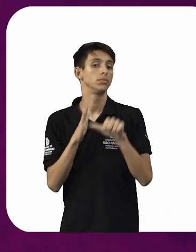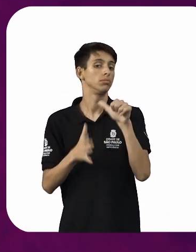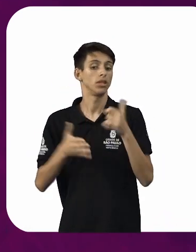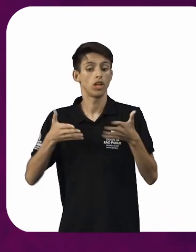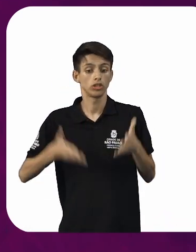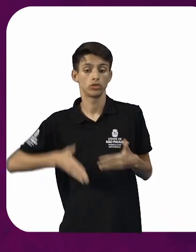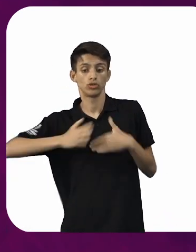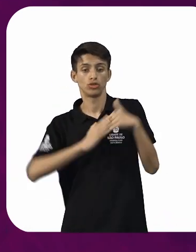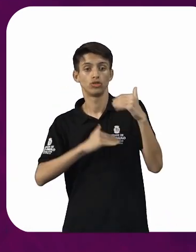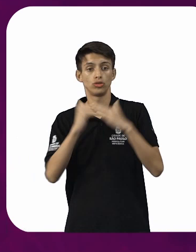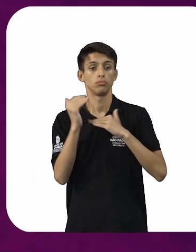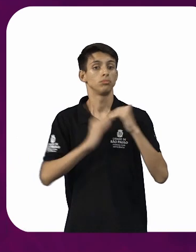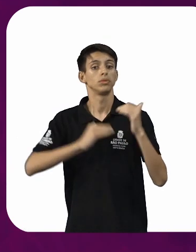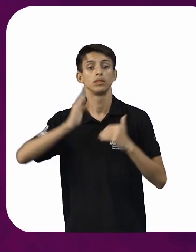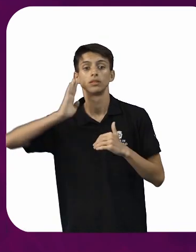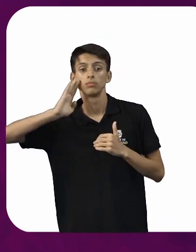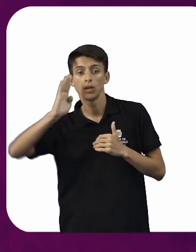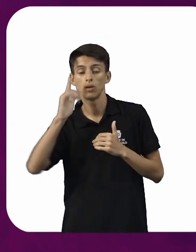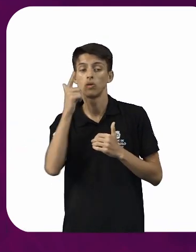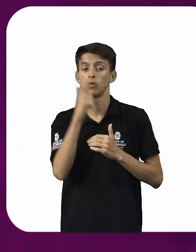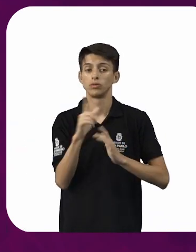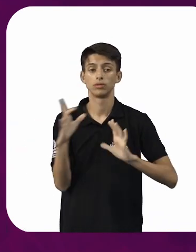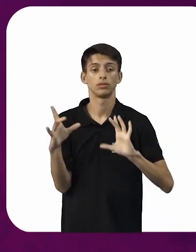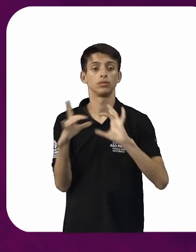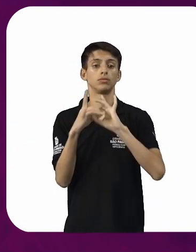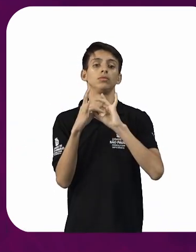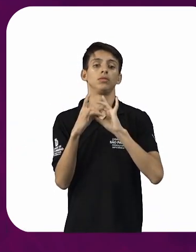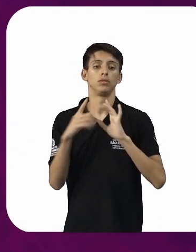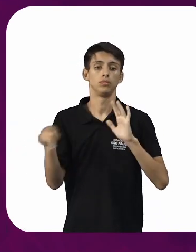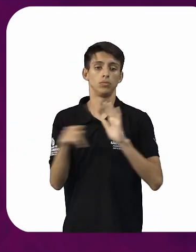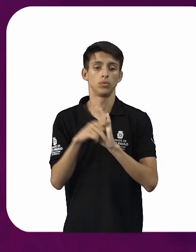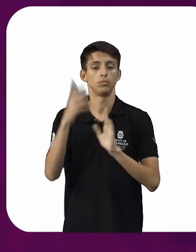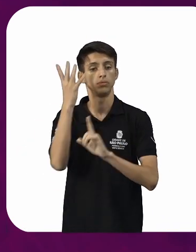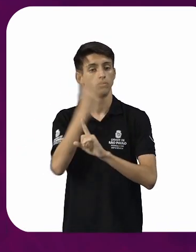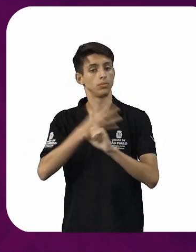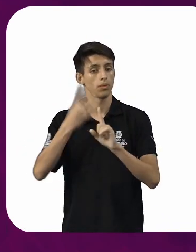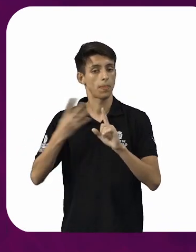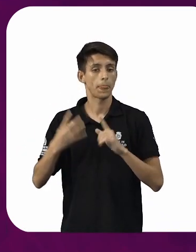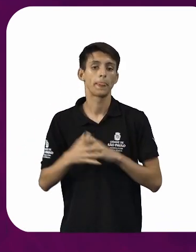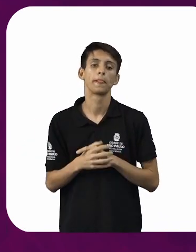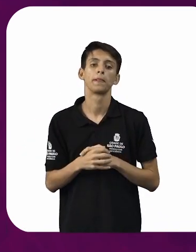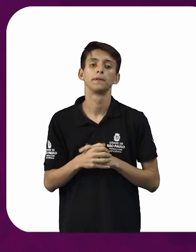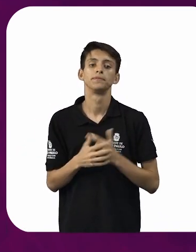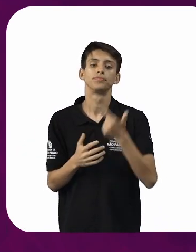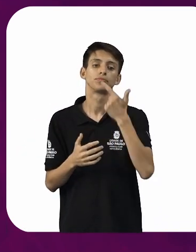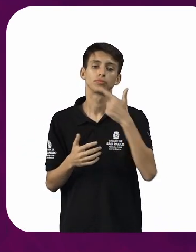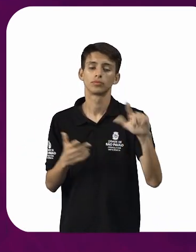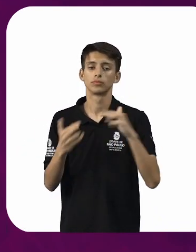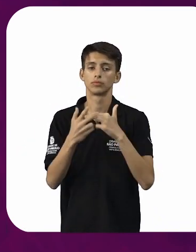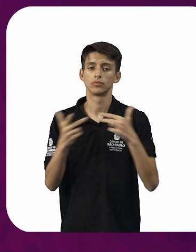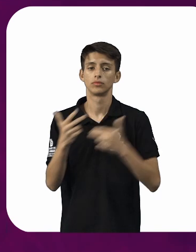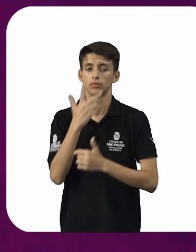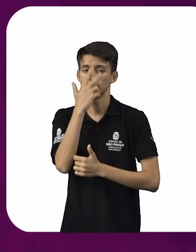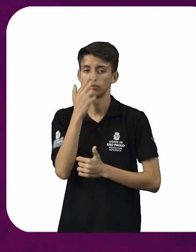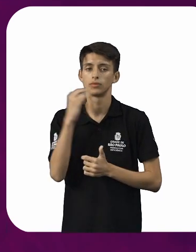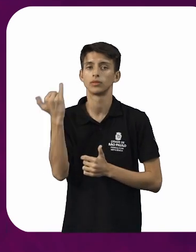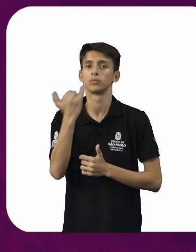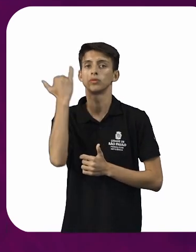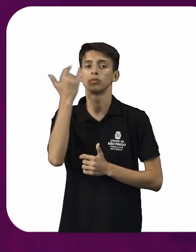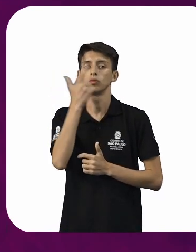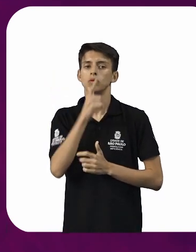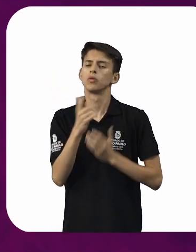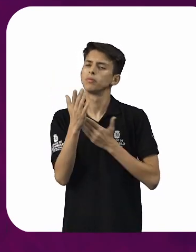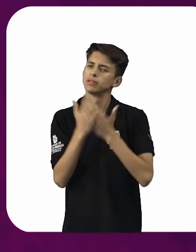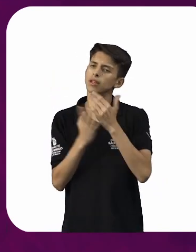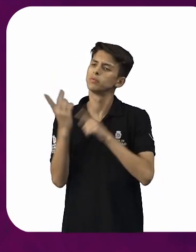acho que, elemento central para ser aliado da causa LGBTQIAP+. O outro elemento que eu acho importante é